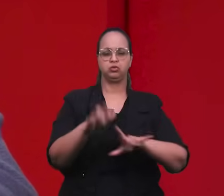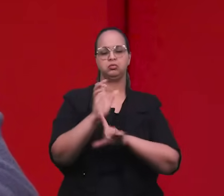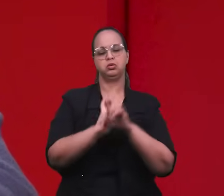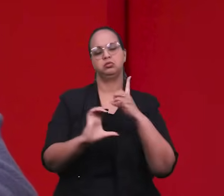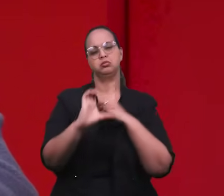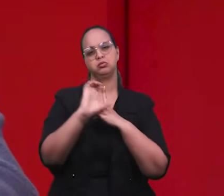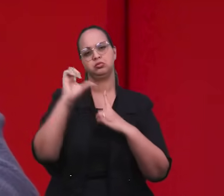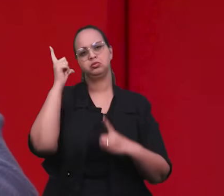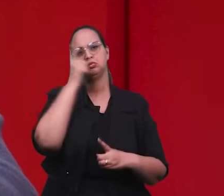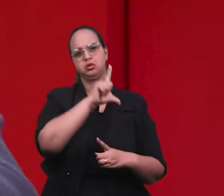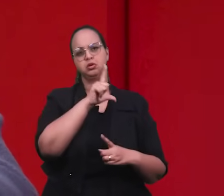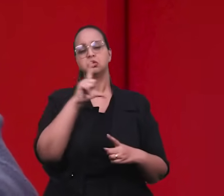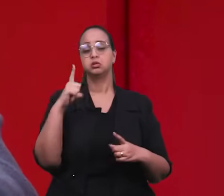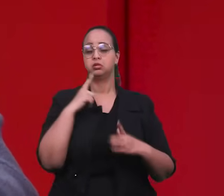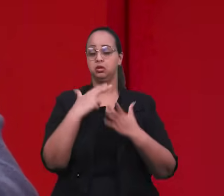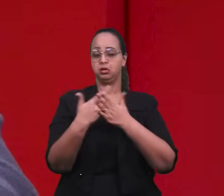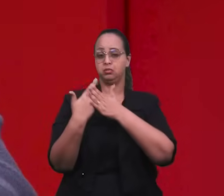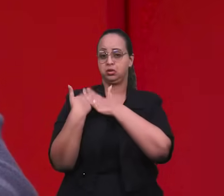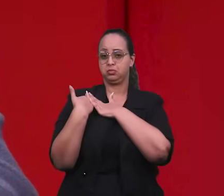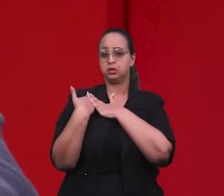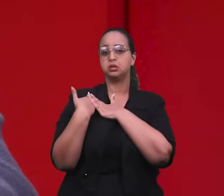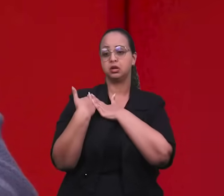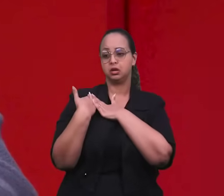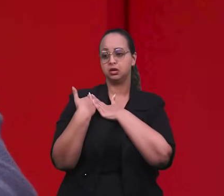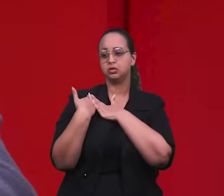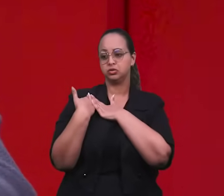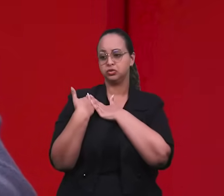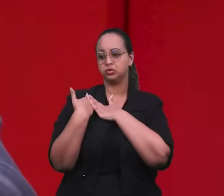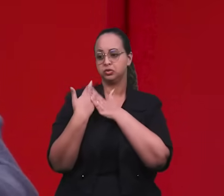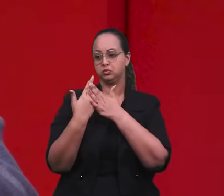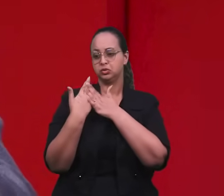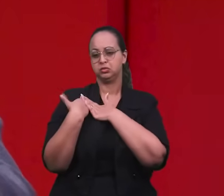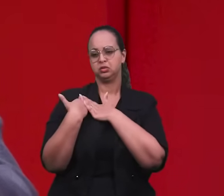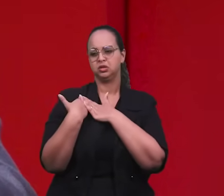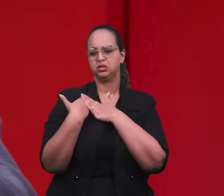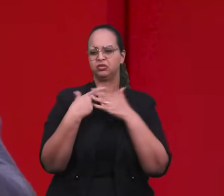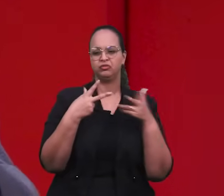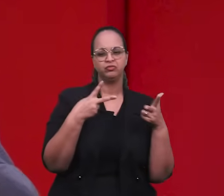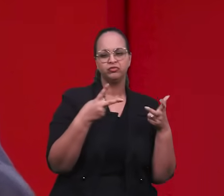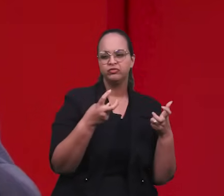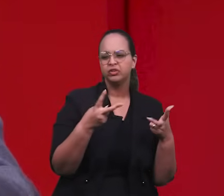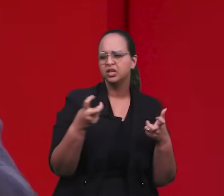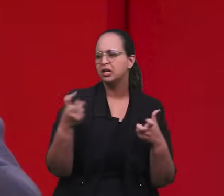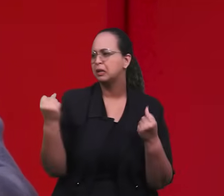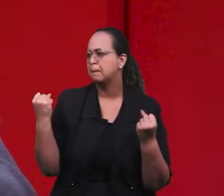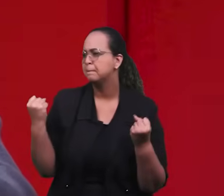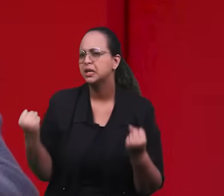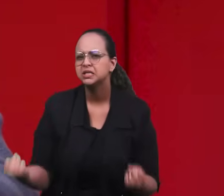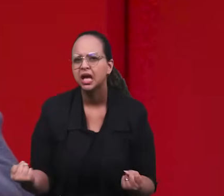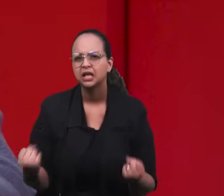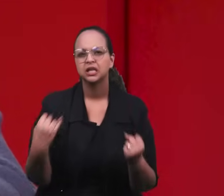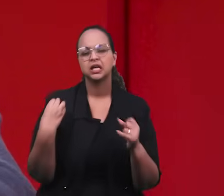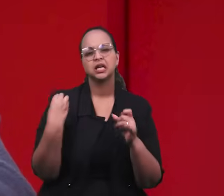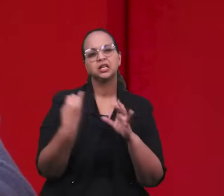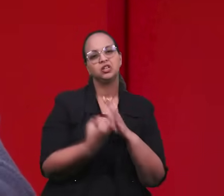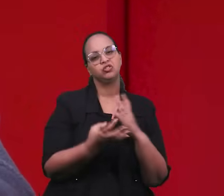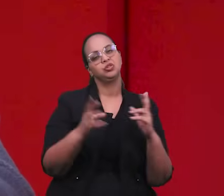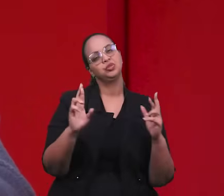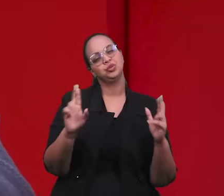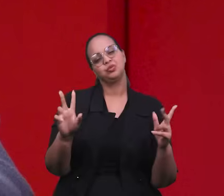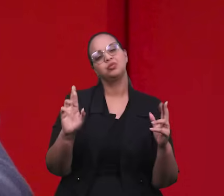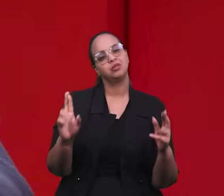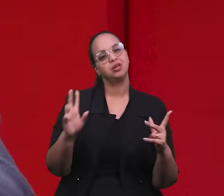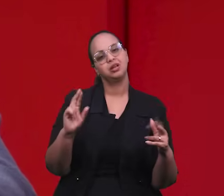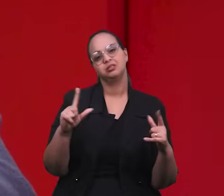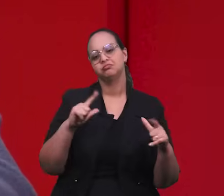funcione. Né? Então, é uma atribuição do diácono, né, que alguns quando vê esse monte de coisa, que, meu Deus, é pesado, não é, né, porque a gente